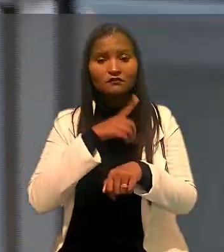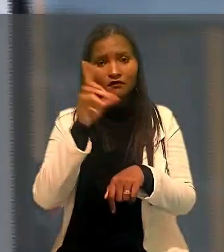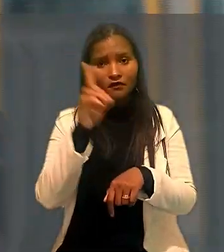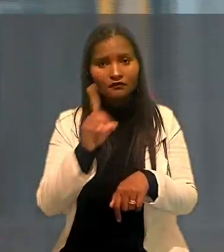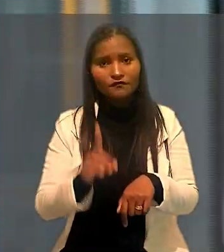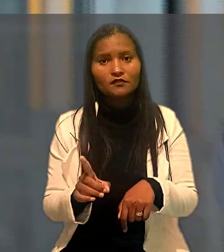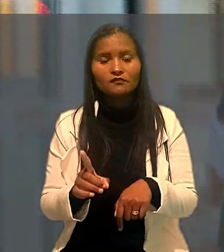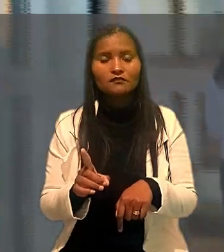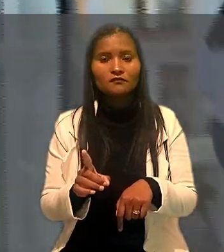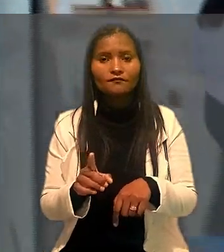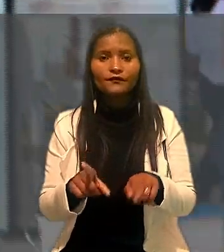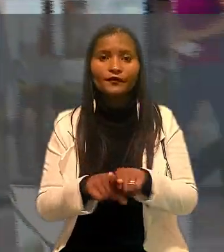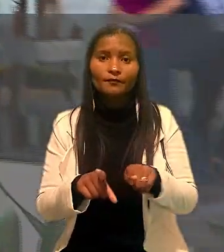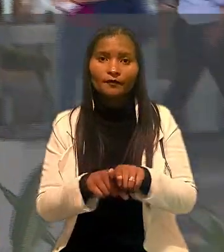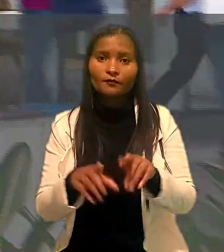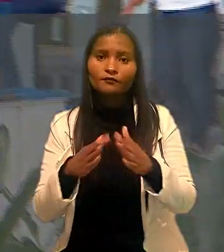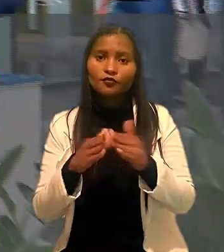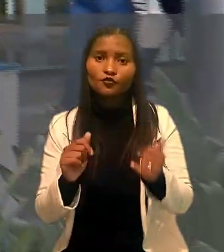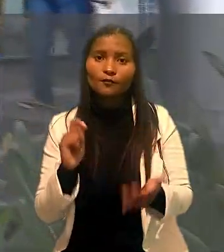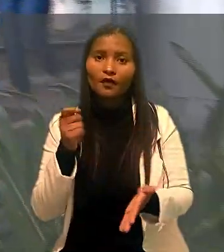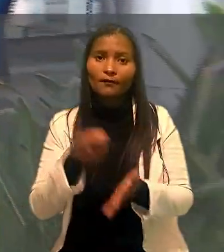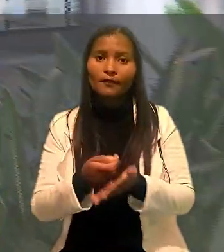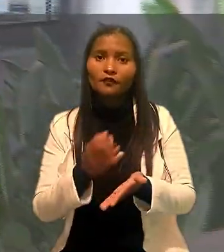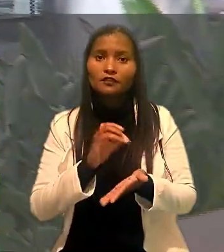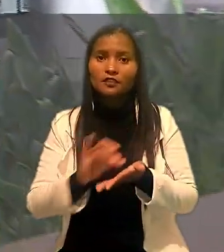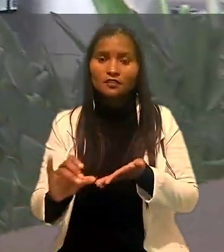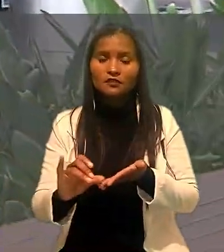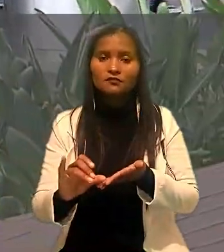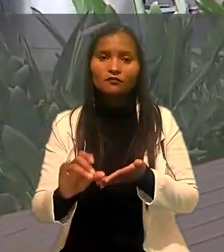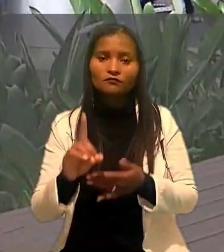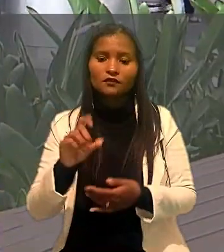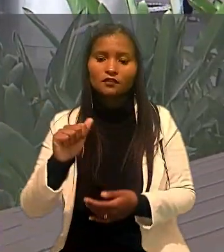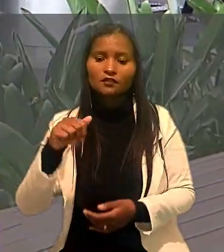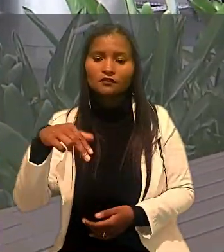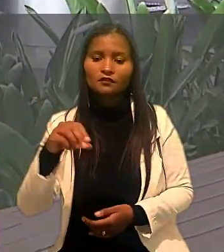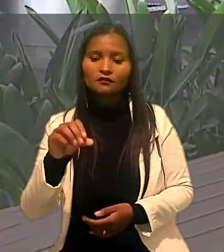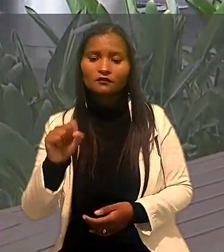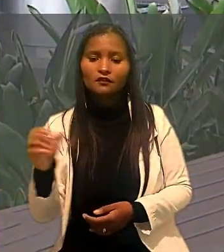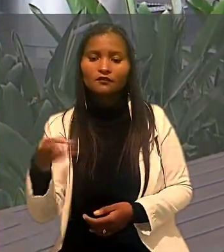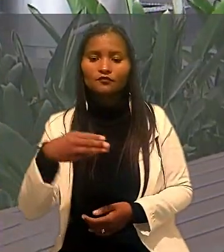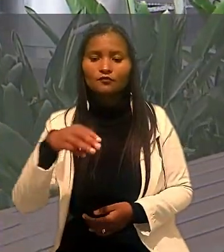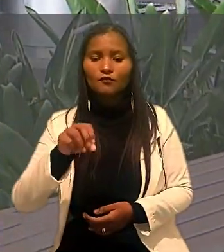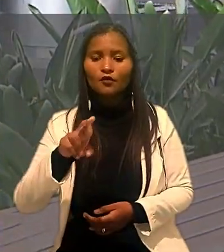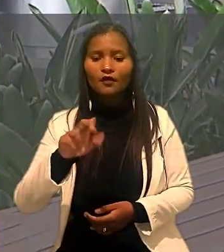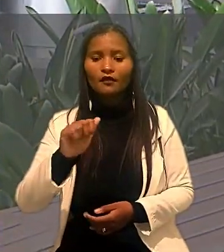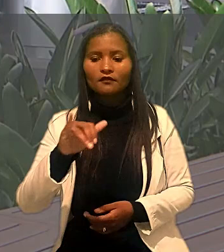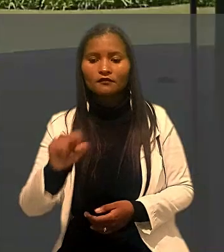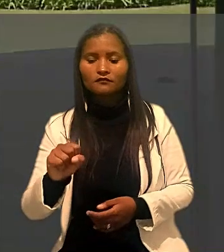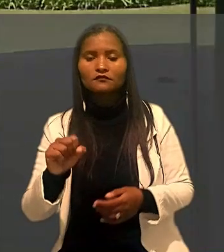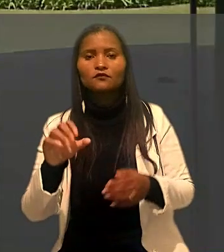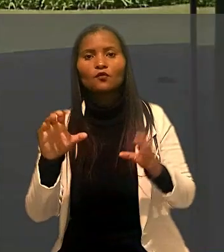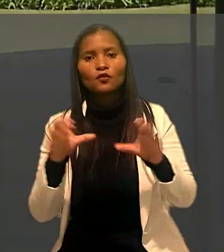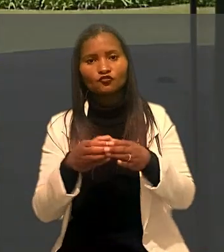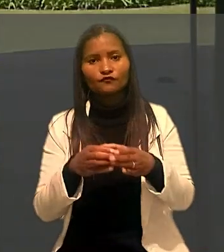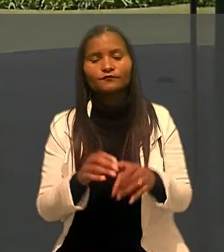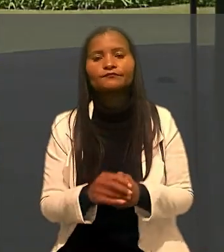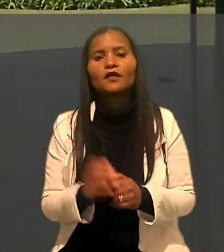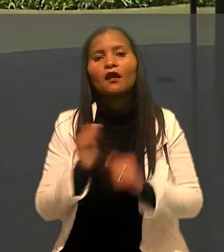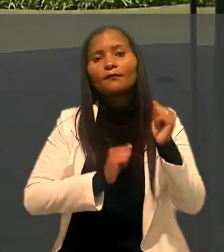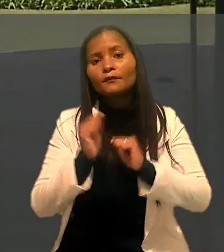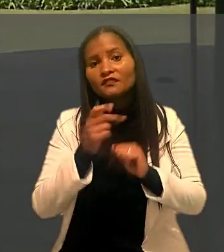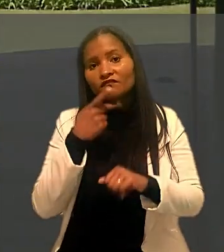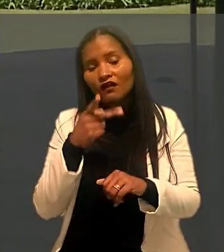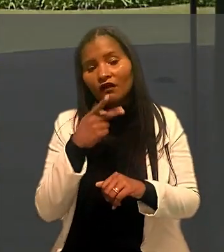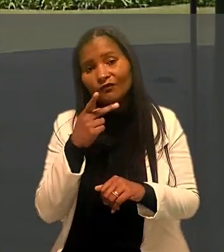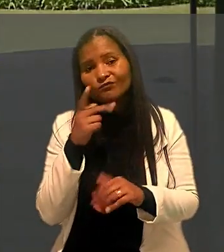profissionais com deficiência. Também solicitou o pagamento de indenização por danos morais coletivos. A empresa sustentou que